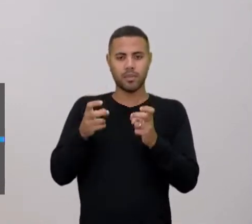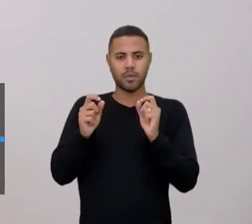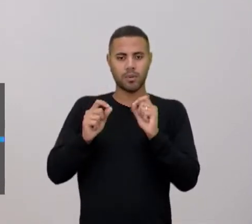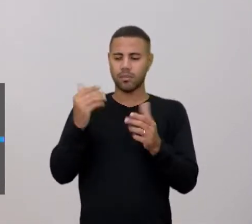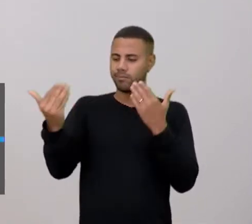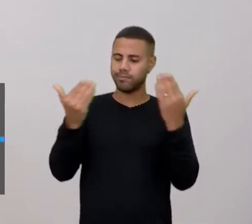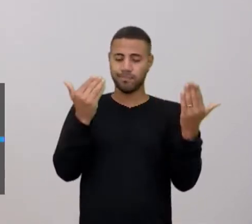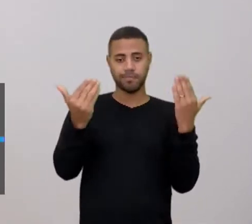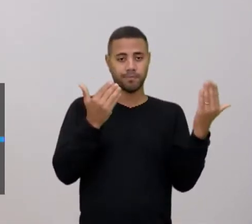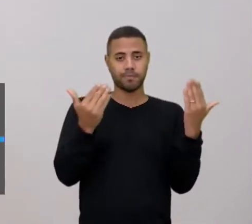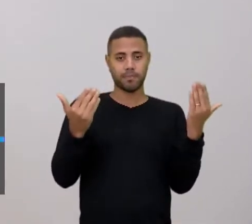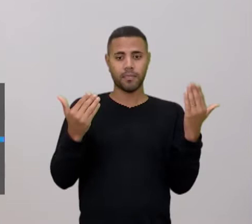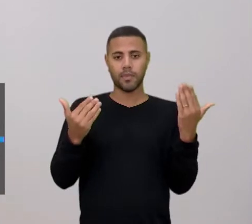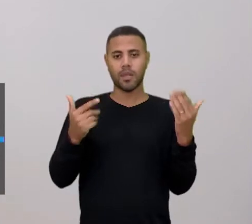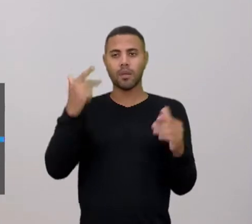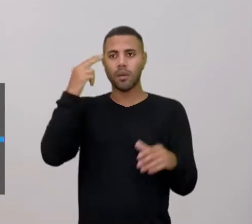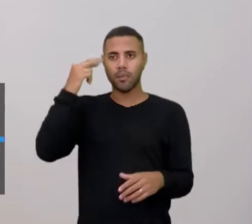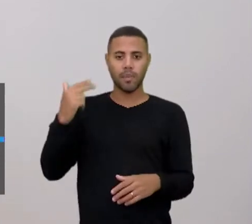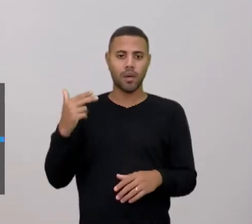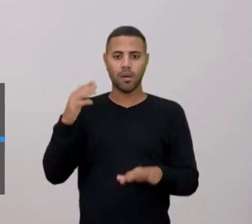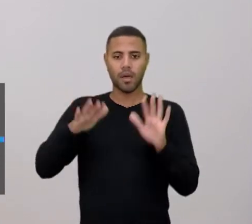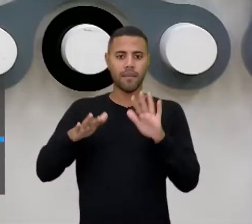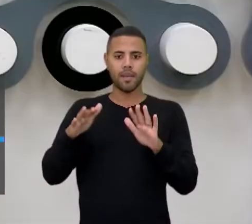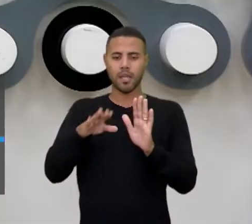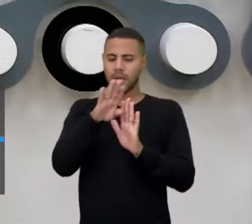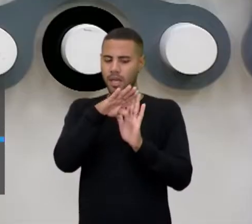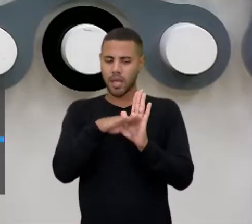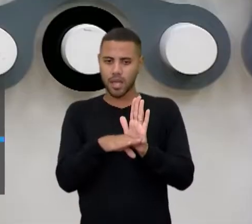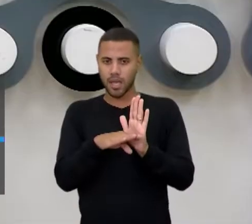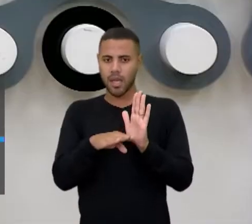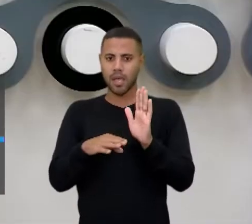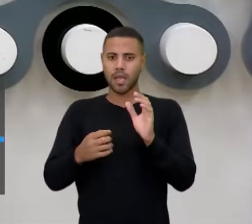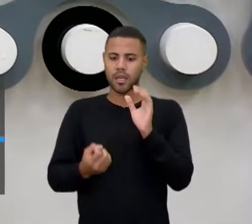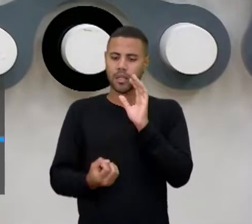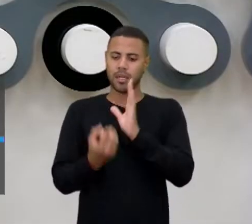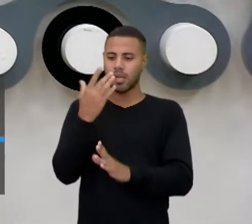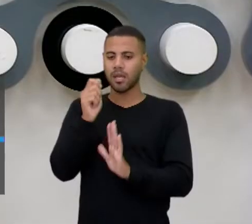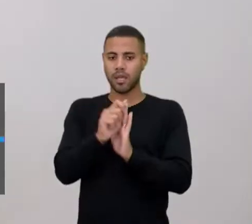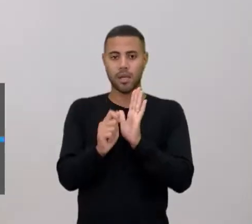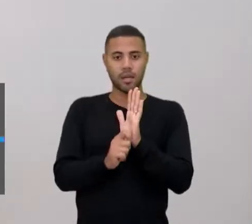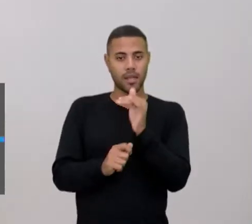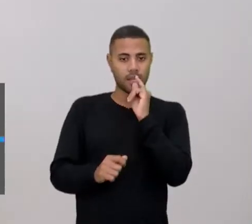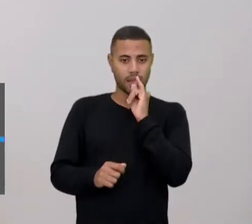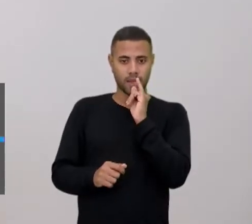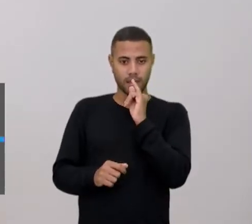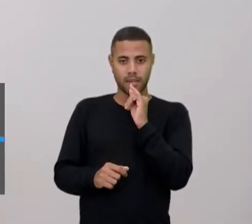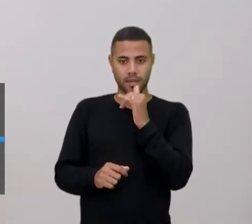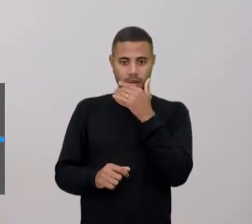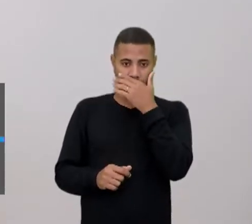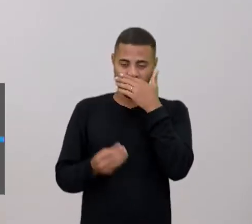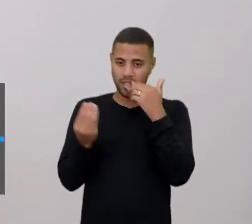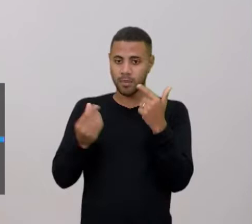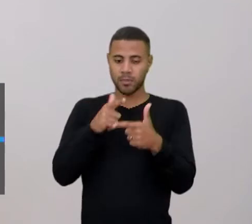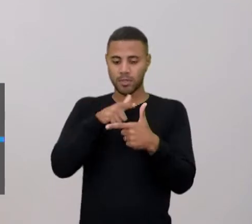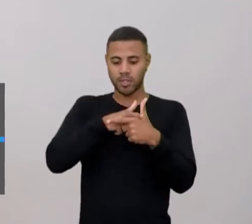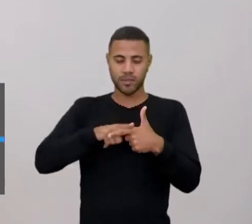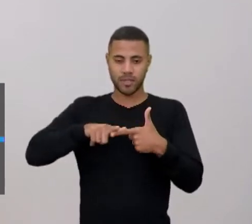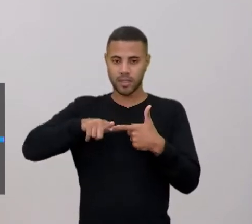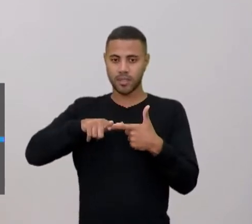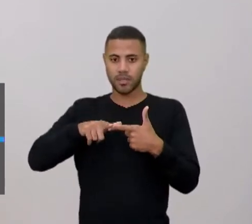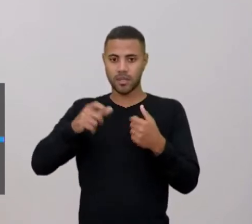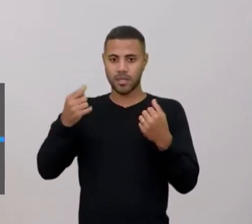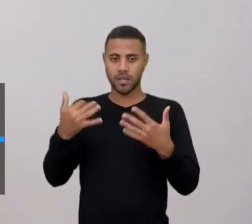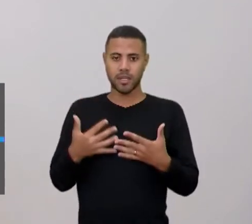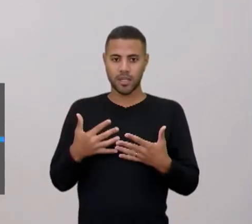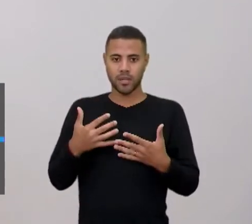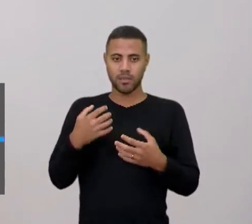que é comum a alguns padrões e a gente cria um algoritmo. Eu vou dar um exemplo, ó. O algoritmo da divisão, né?